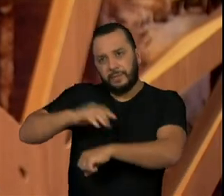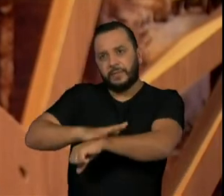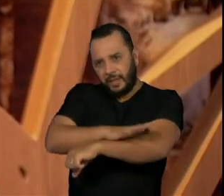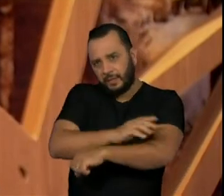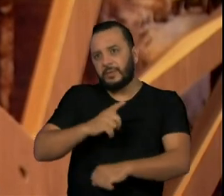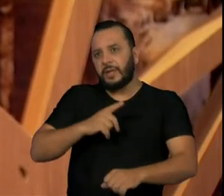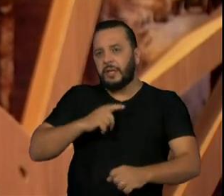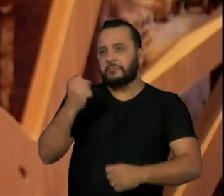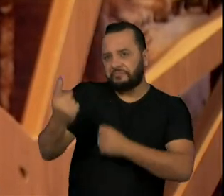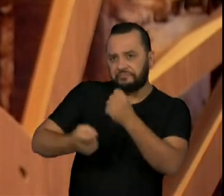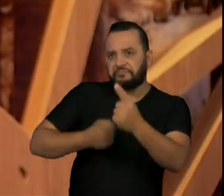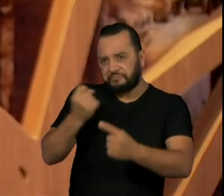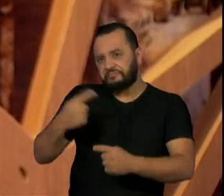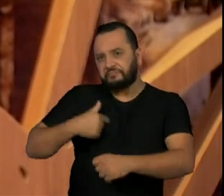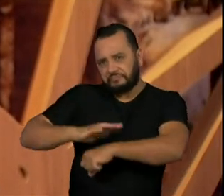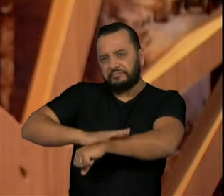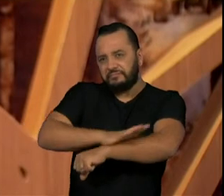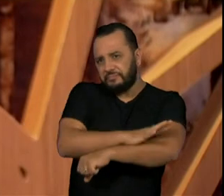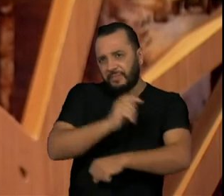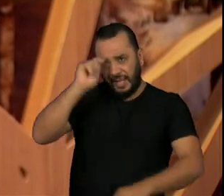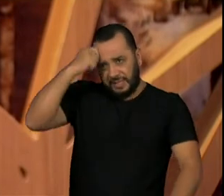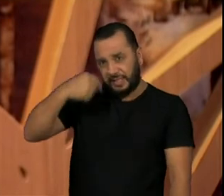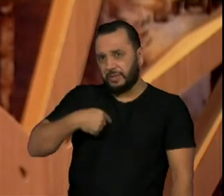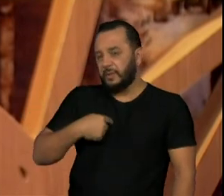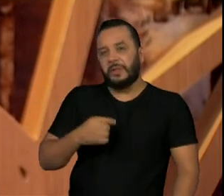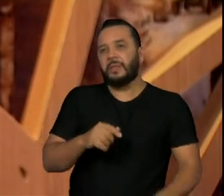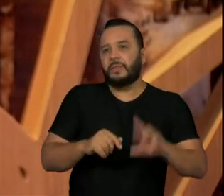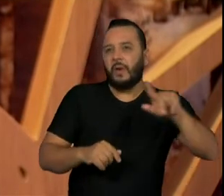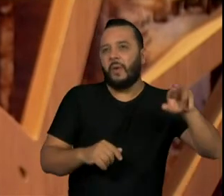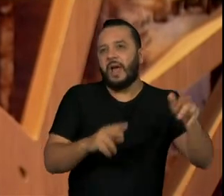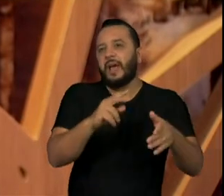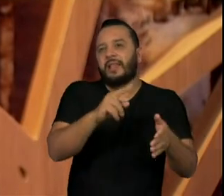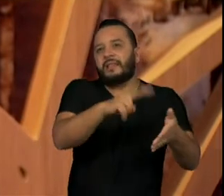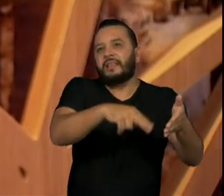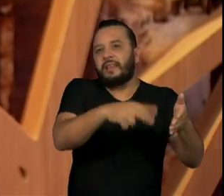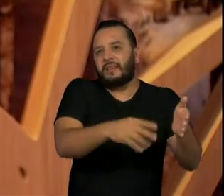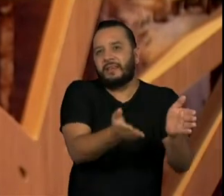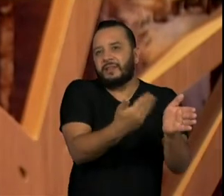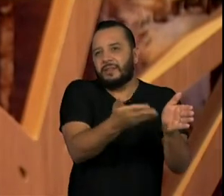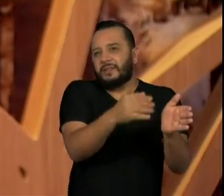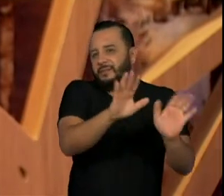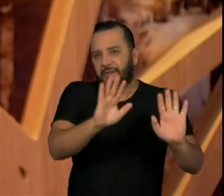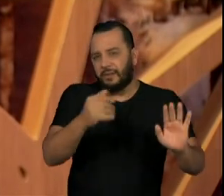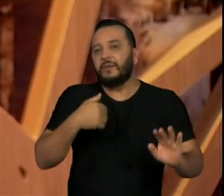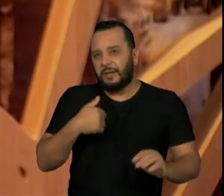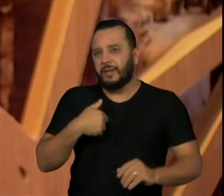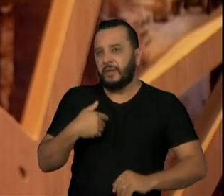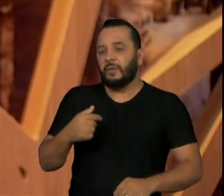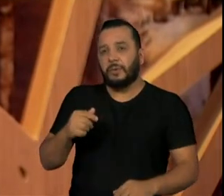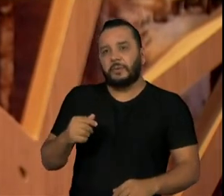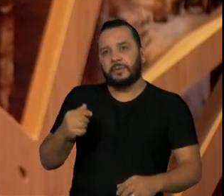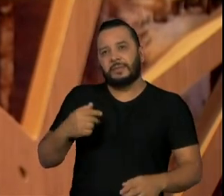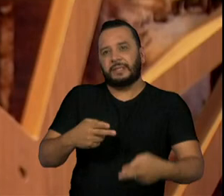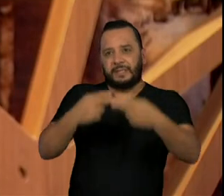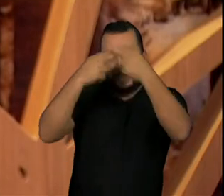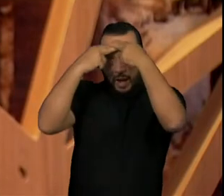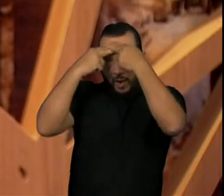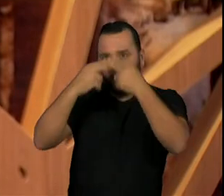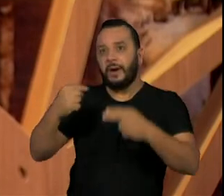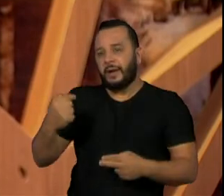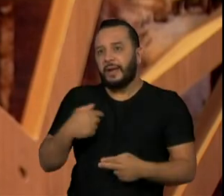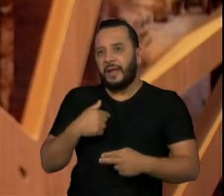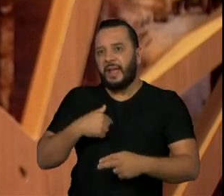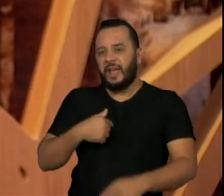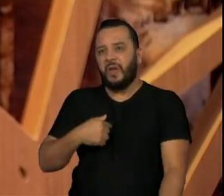sofro ainda. Então, não estou contando uma história que eu li num livro, mas eu falei, eu tenho medo de usar o meu trauma para dar assento ao